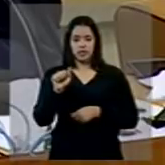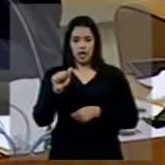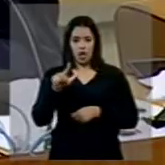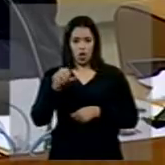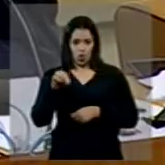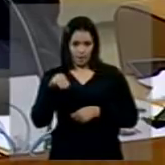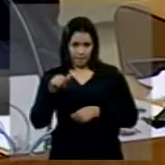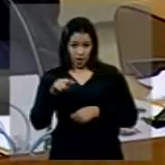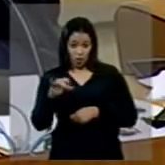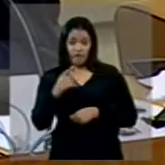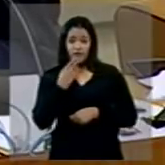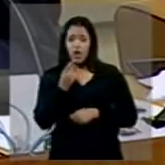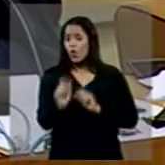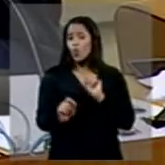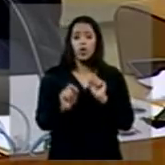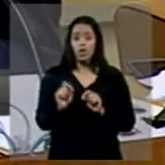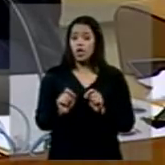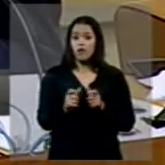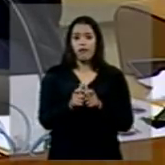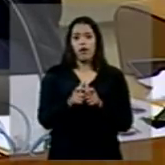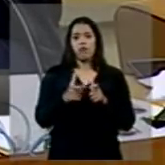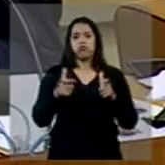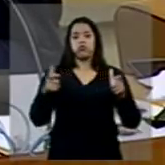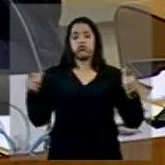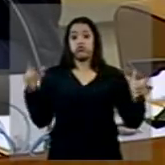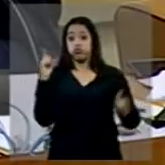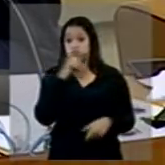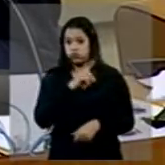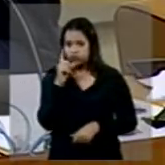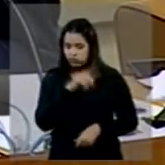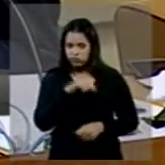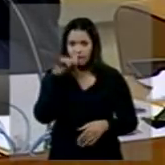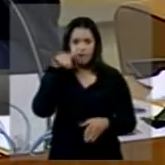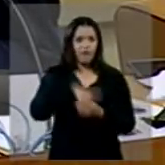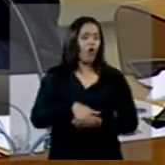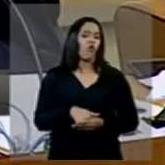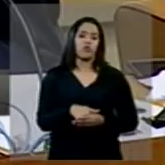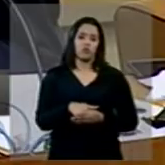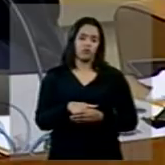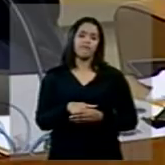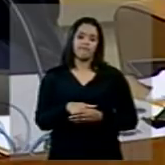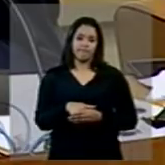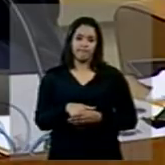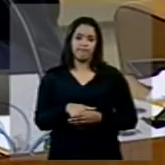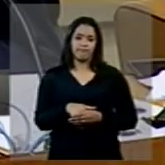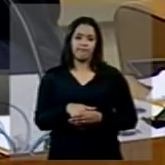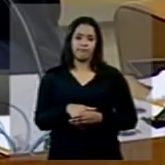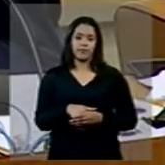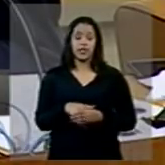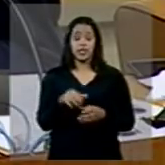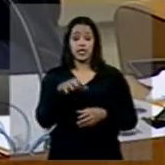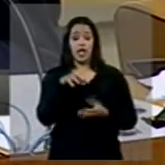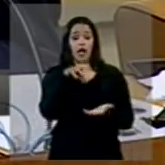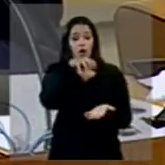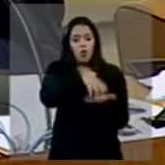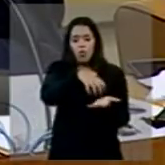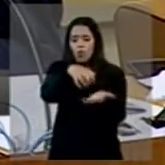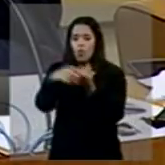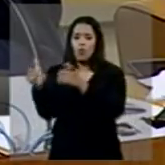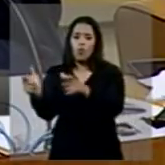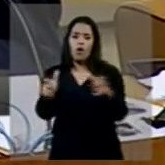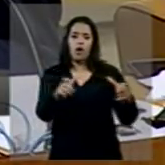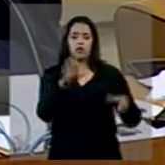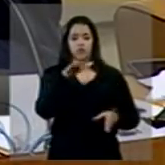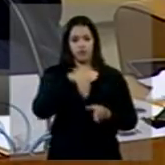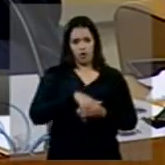como gigantescas as fraudes de votos nas 24ª e 25ª zonas eleitorais.